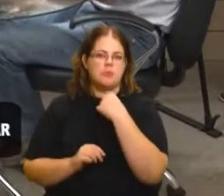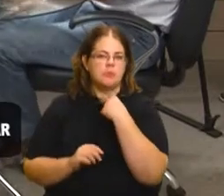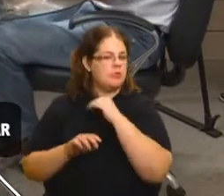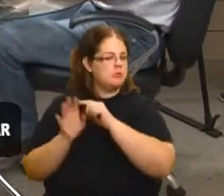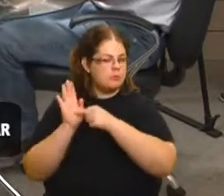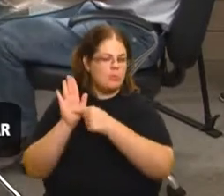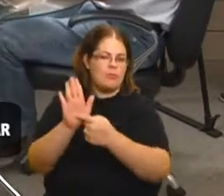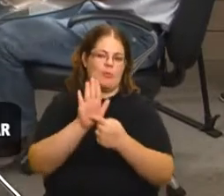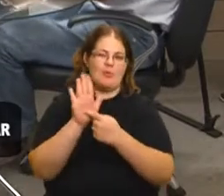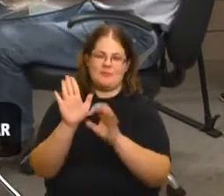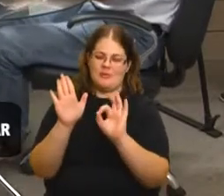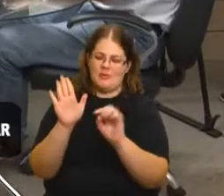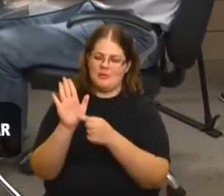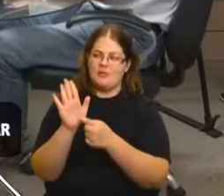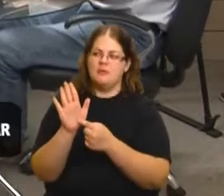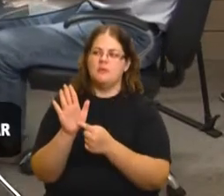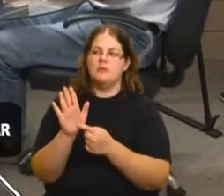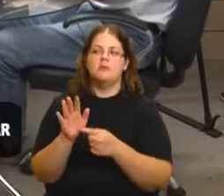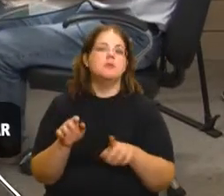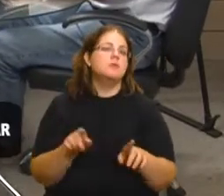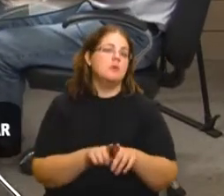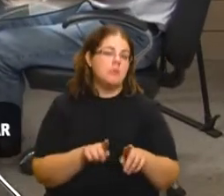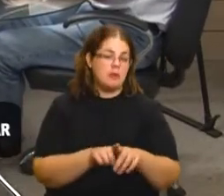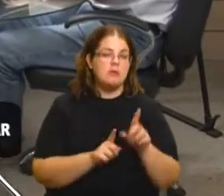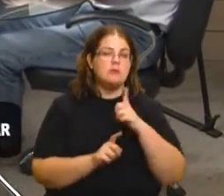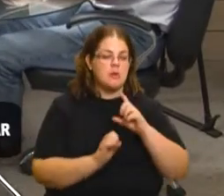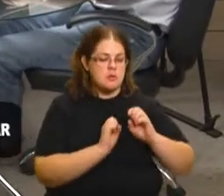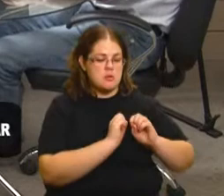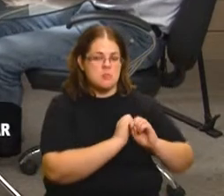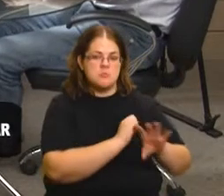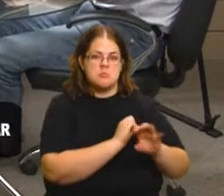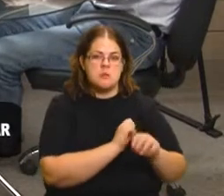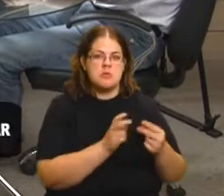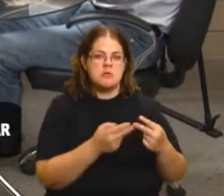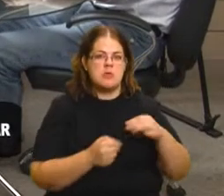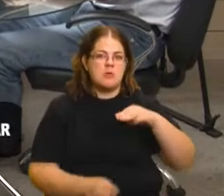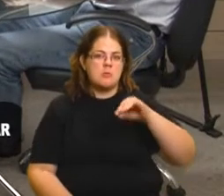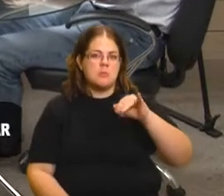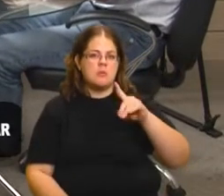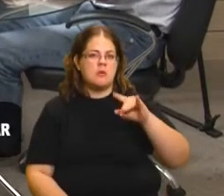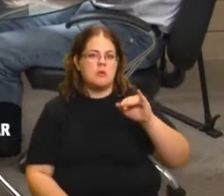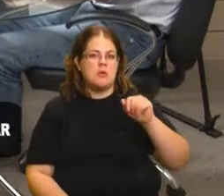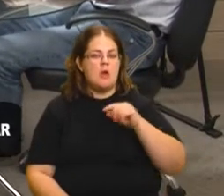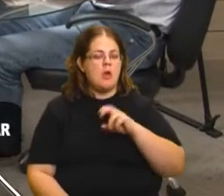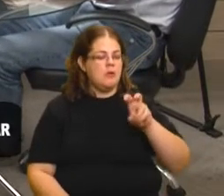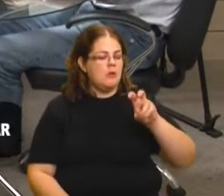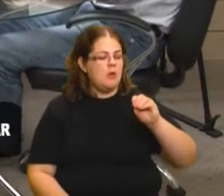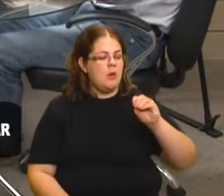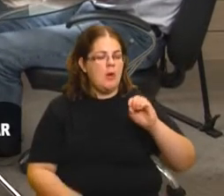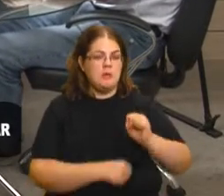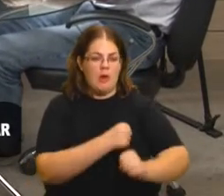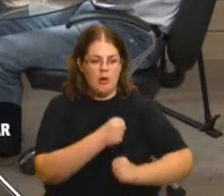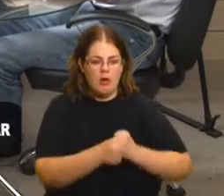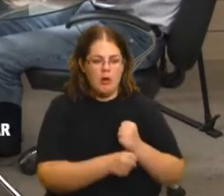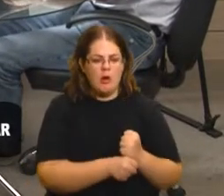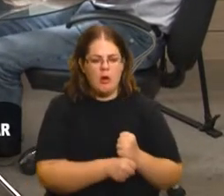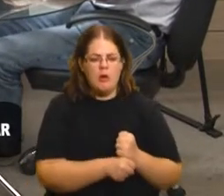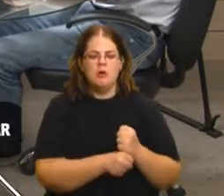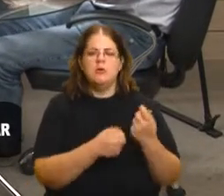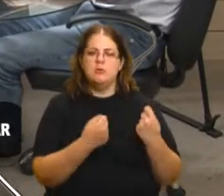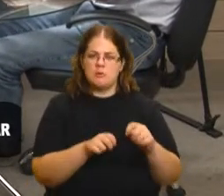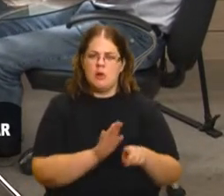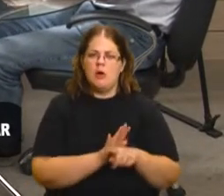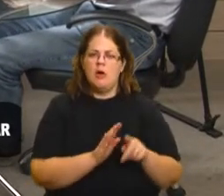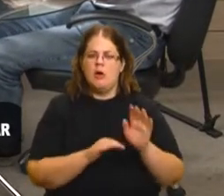mídia que estão admitindo 50 anos depois, né, durante a semana do golpe militar, que de alguma forma